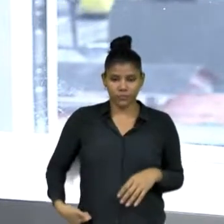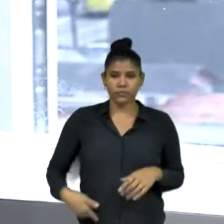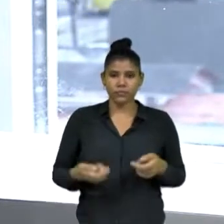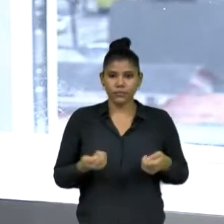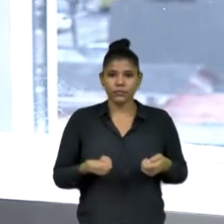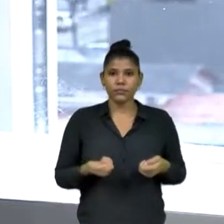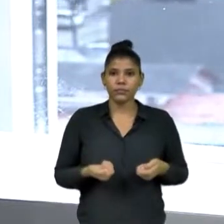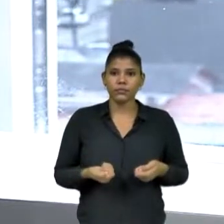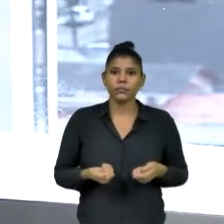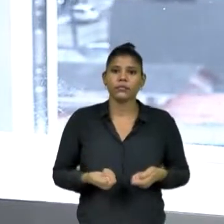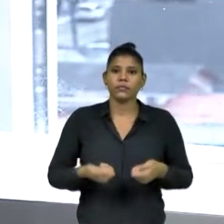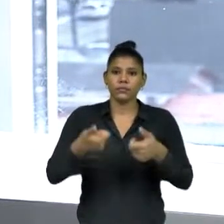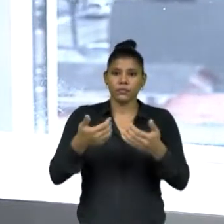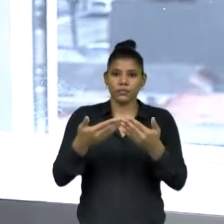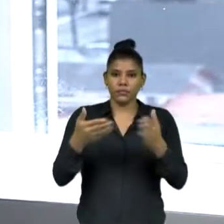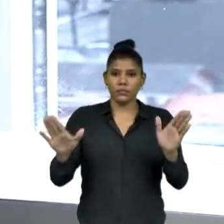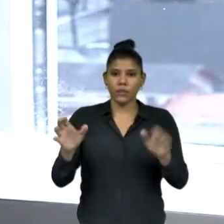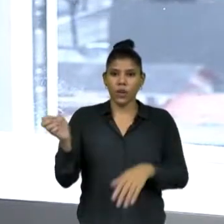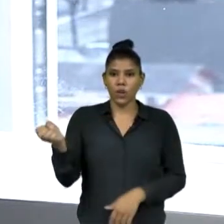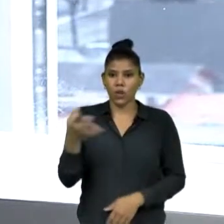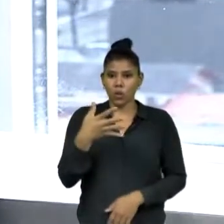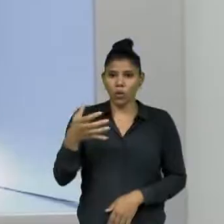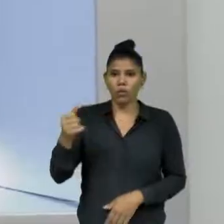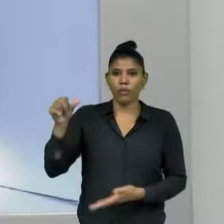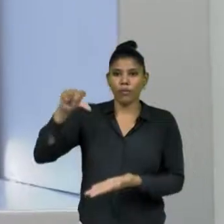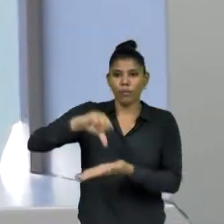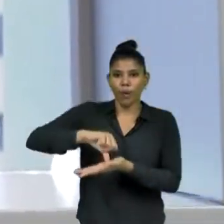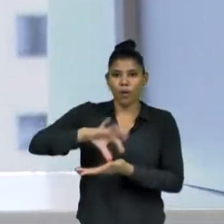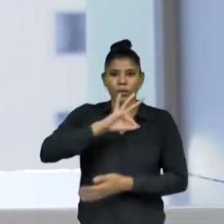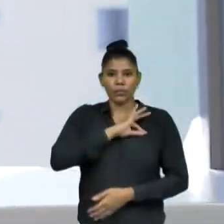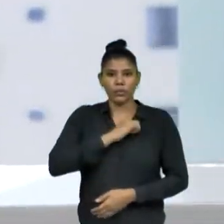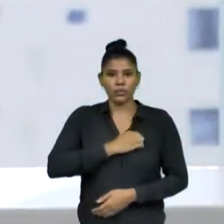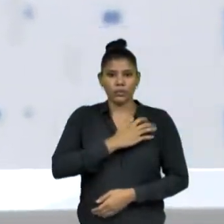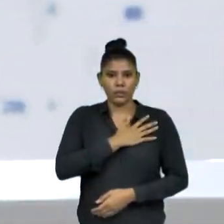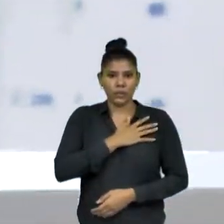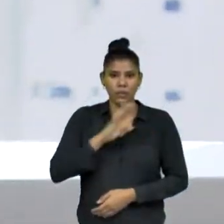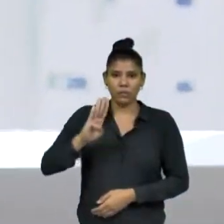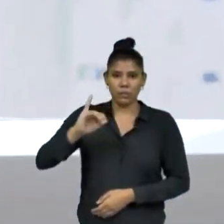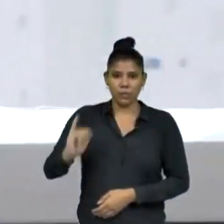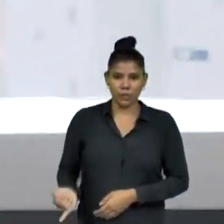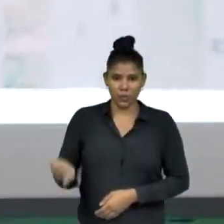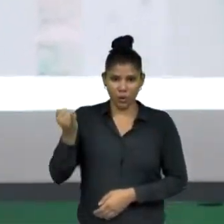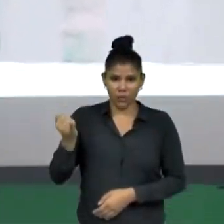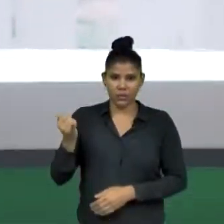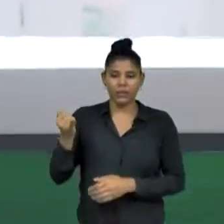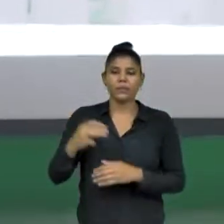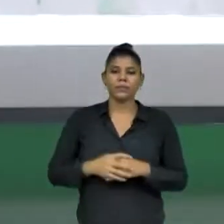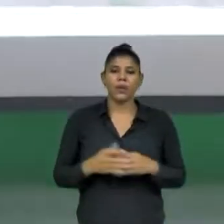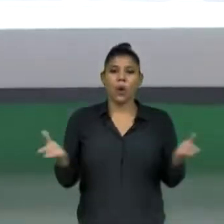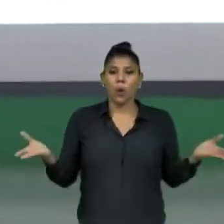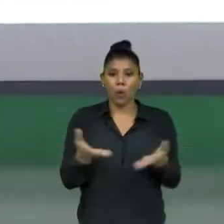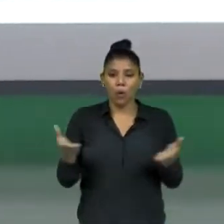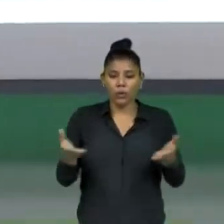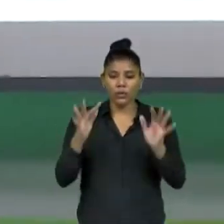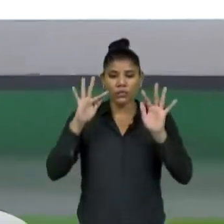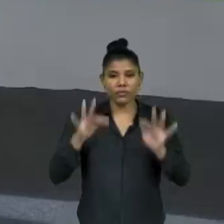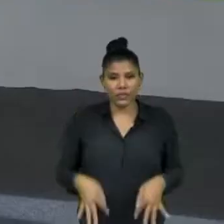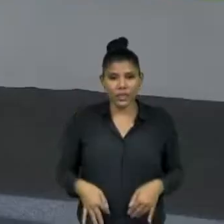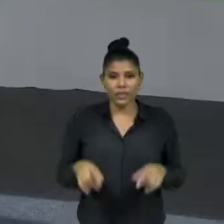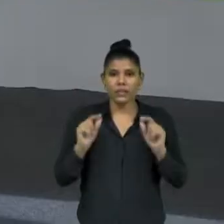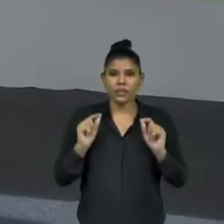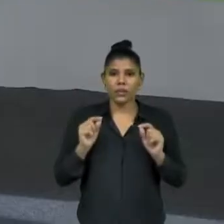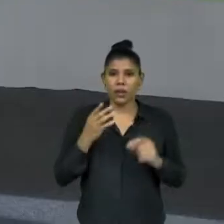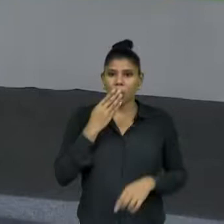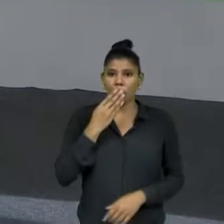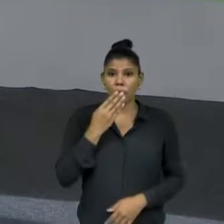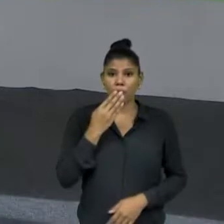da Polícia Militar no bairro Bom Jardim. E termina hoje o prazo para emitir pela primeira vez ou regularizar